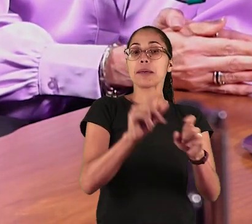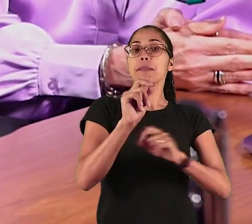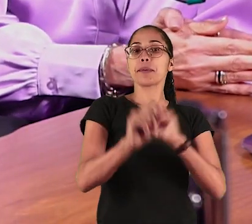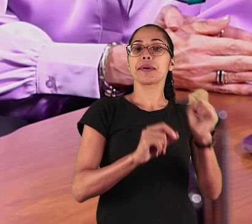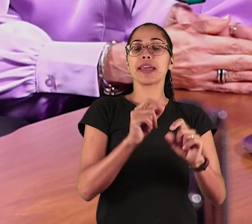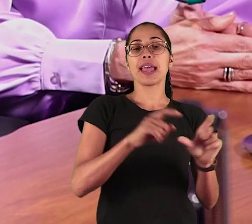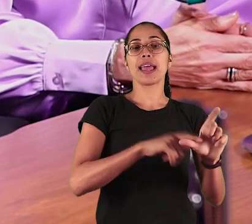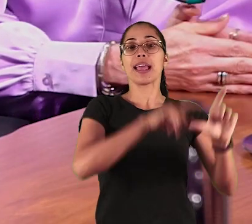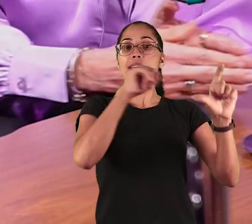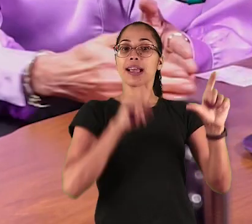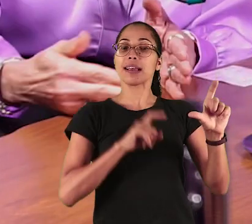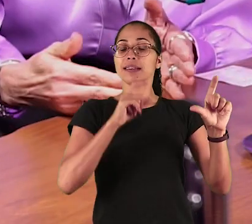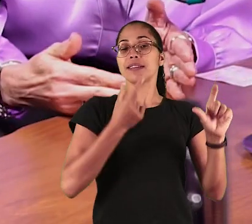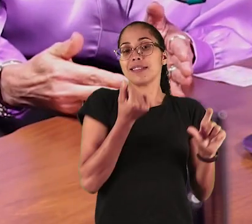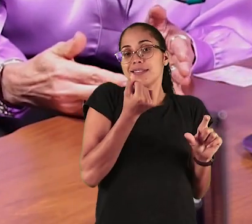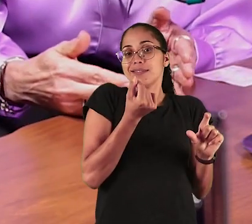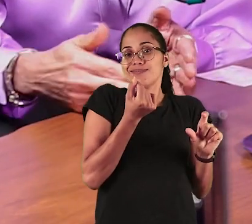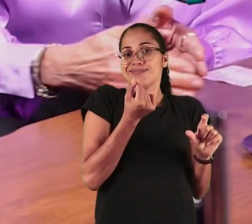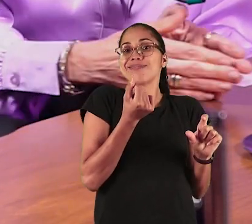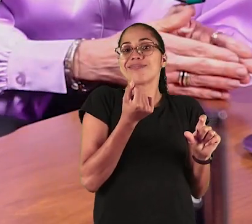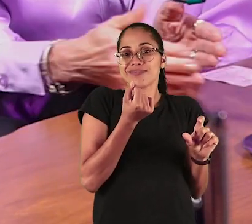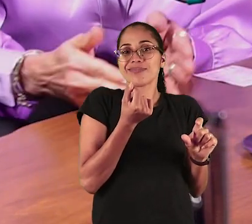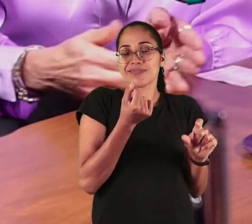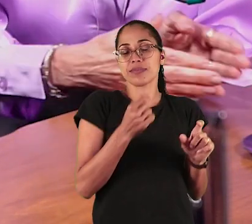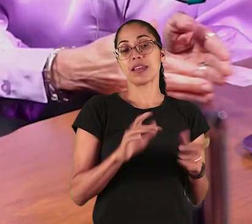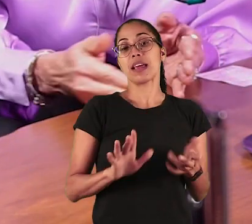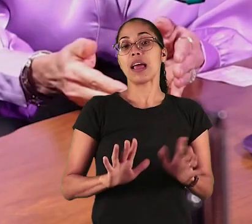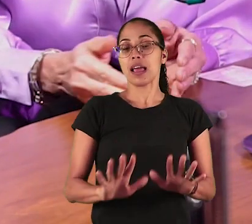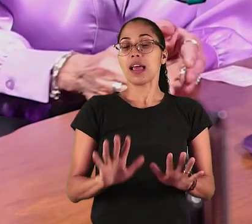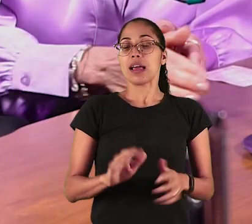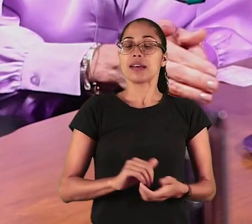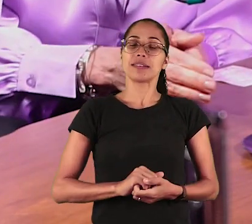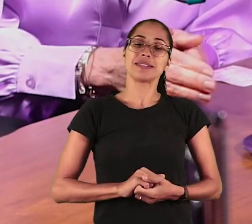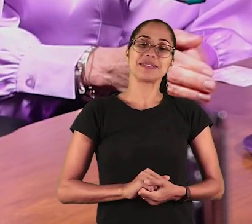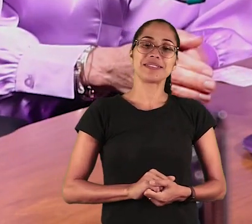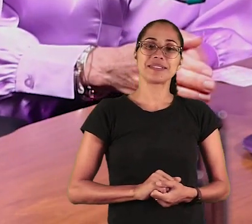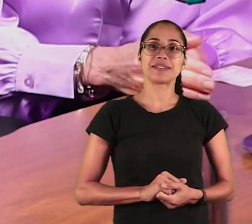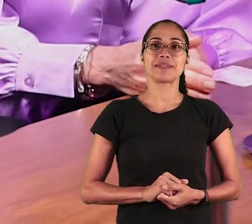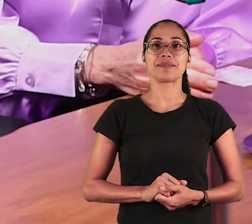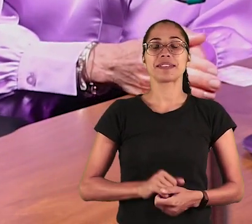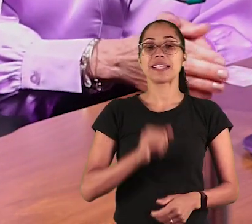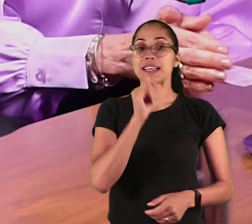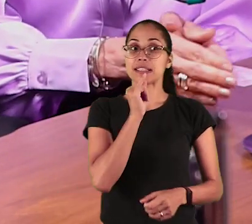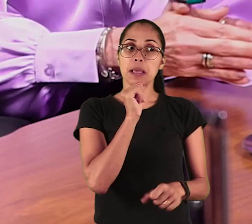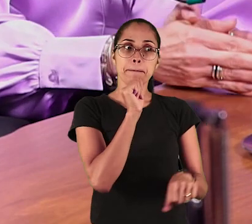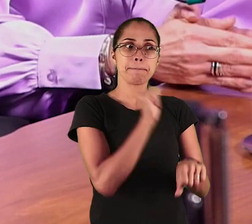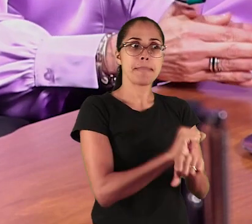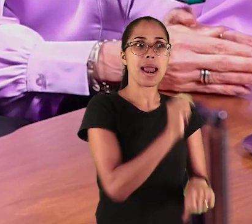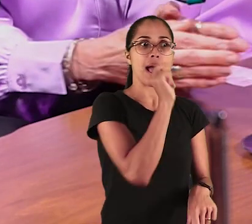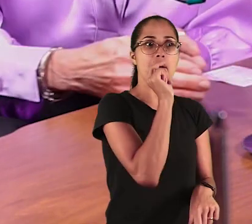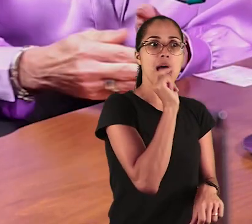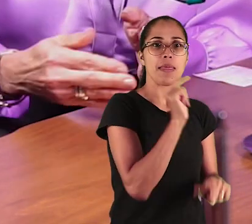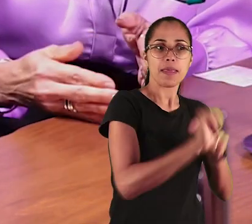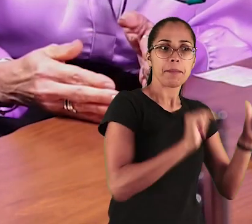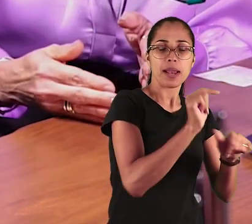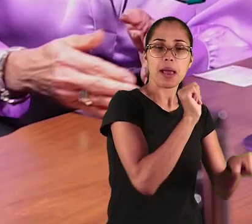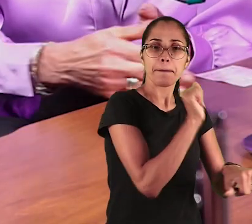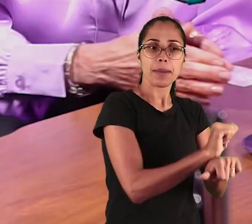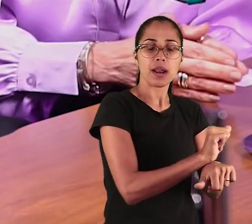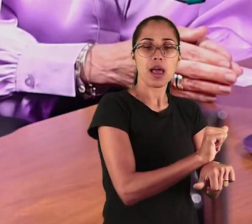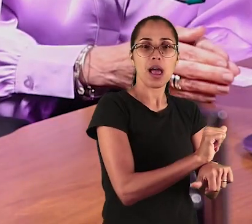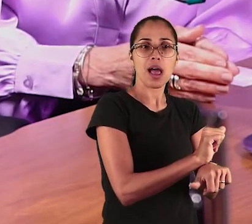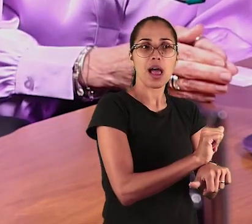Sempre fomos independente financeiramente dos nossos parceiros parar de trabalhar e ser